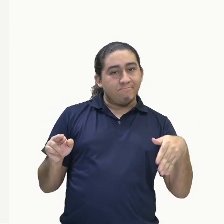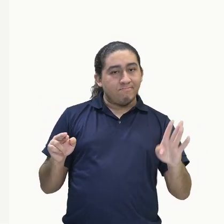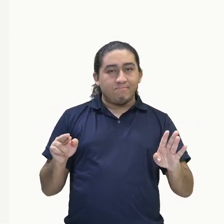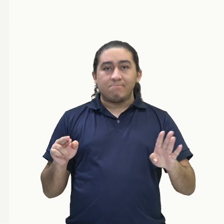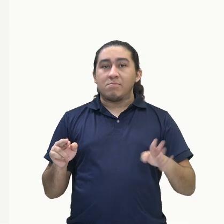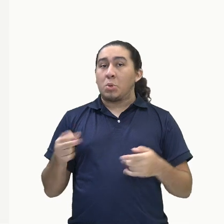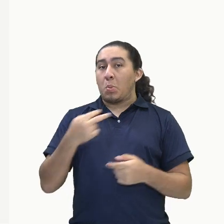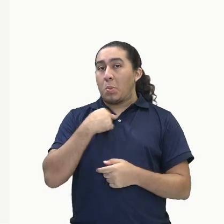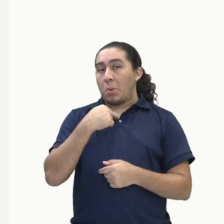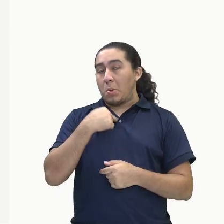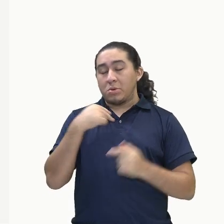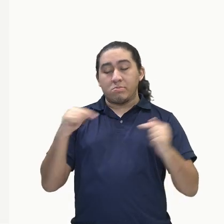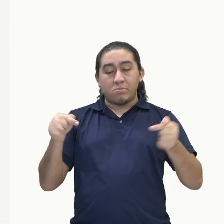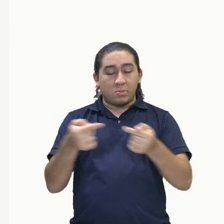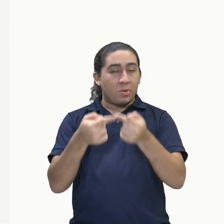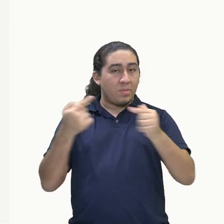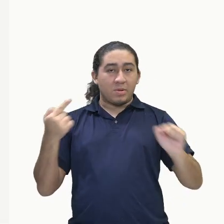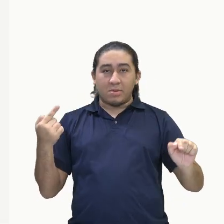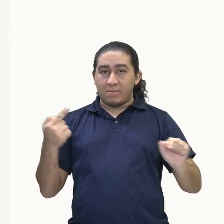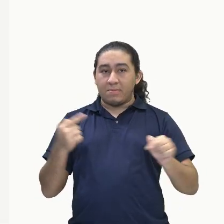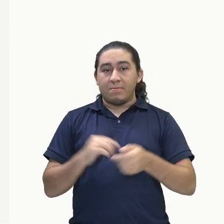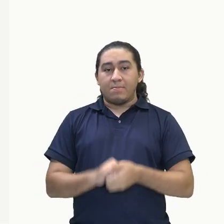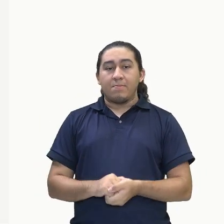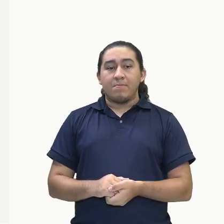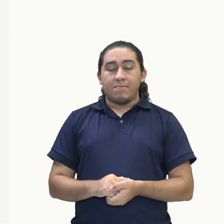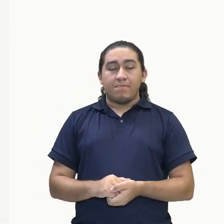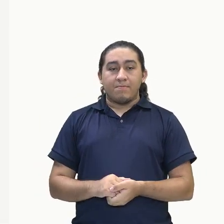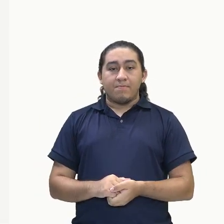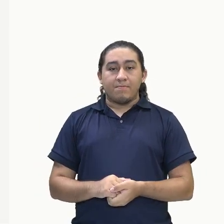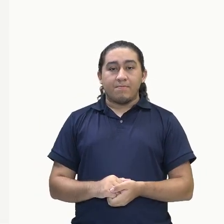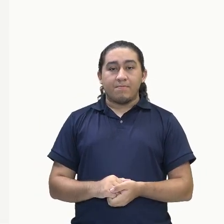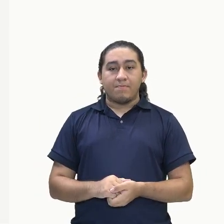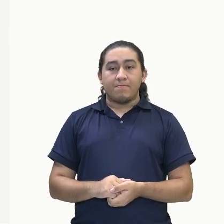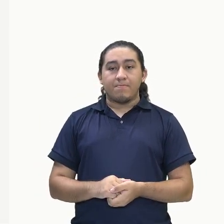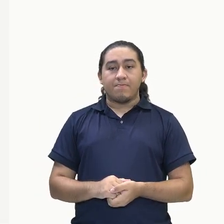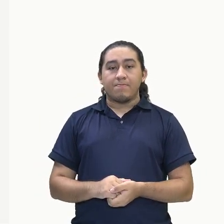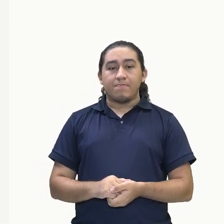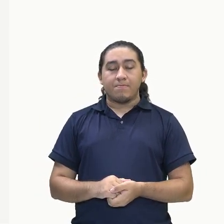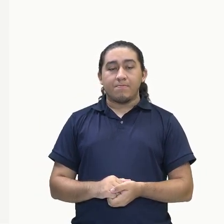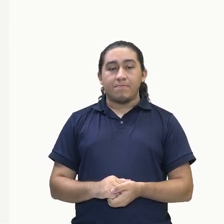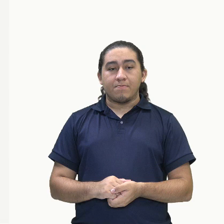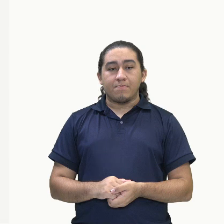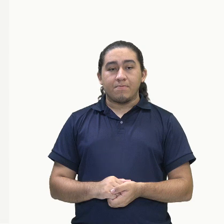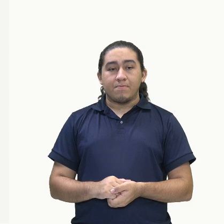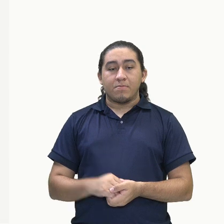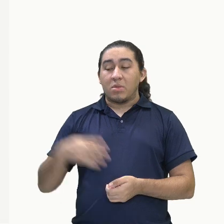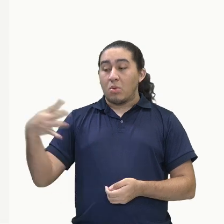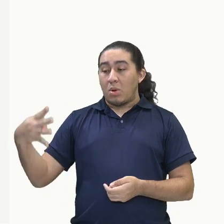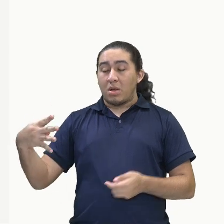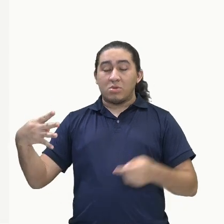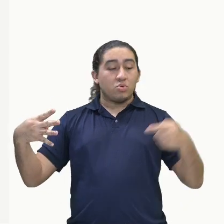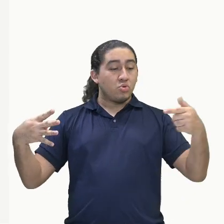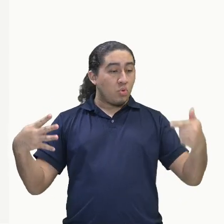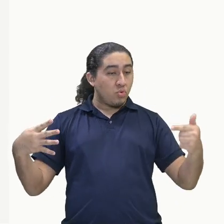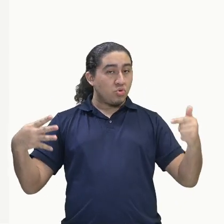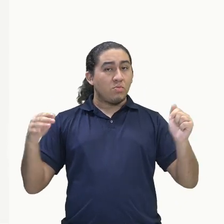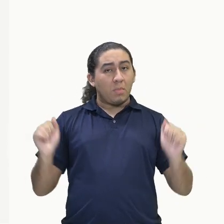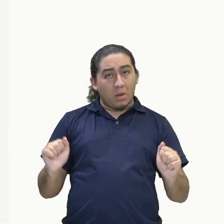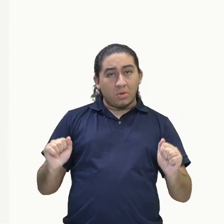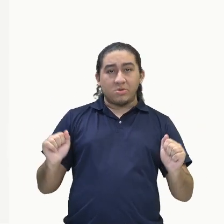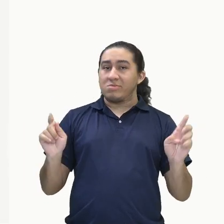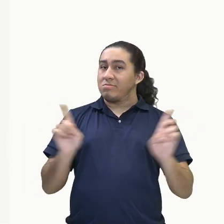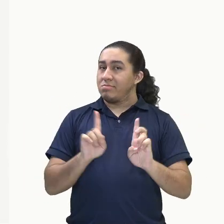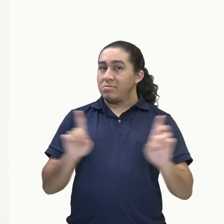essa restrição que o problema nos dá, 4, 2. São 2 números pares. Então,